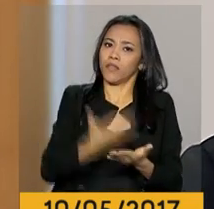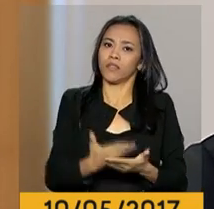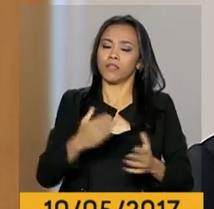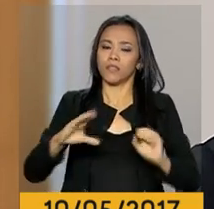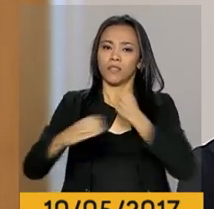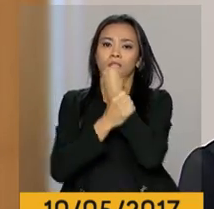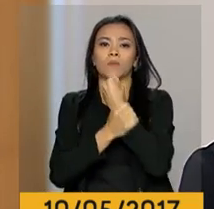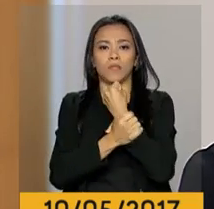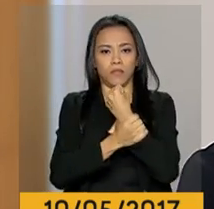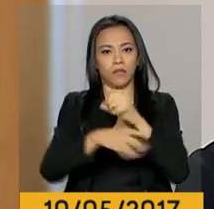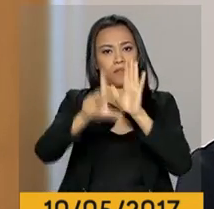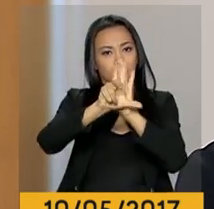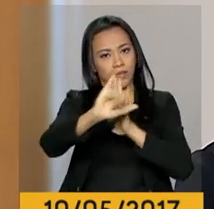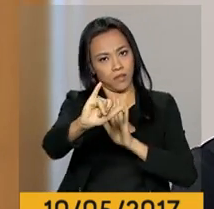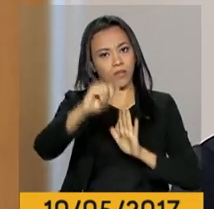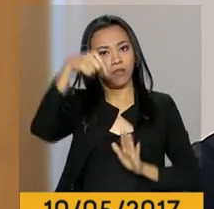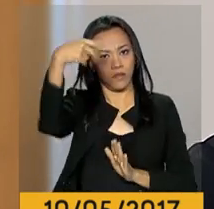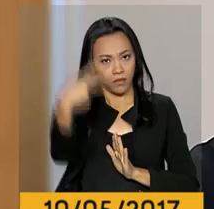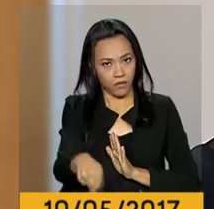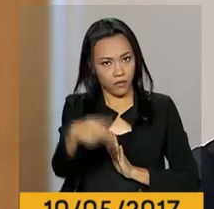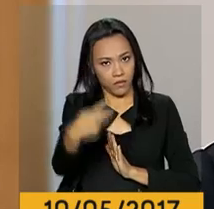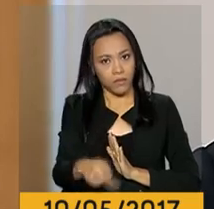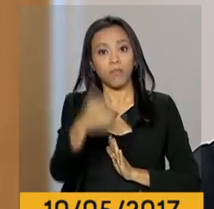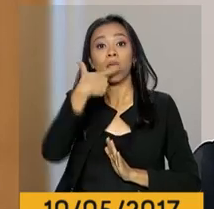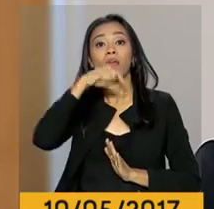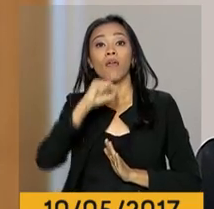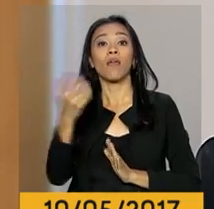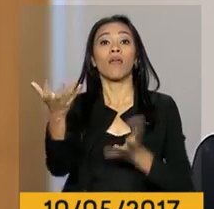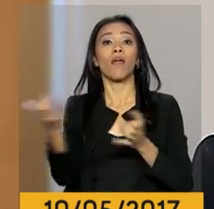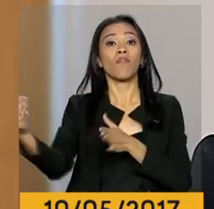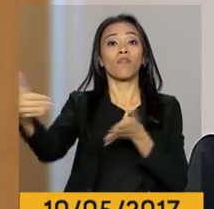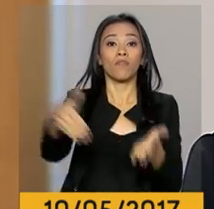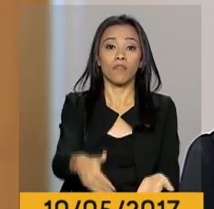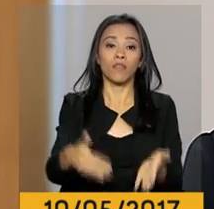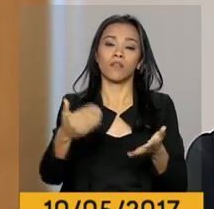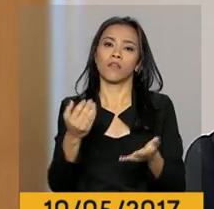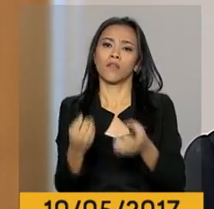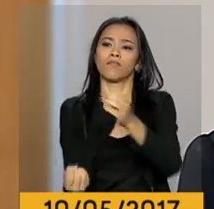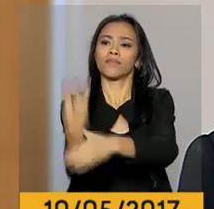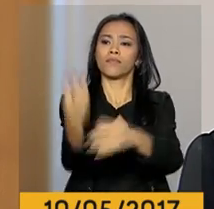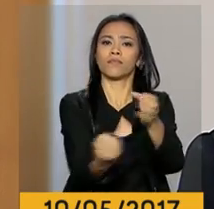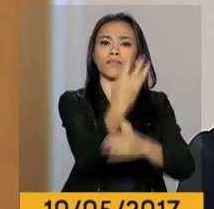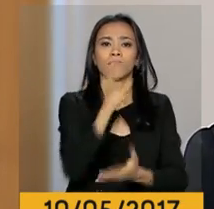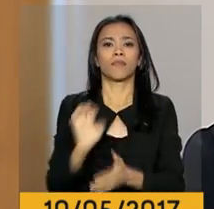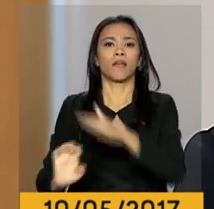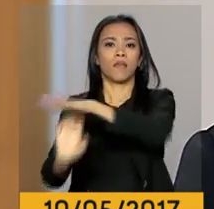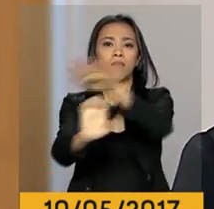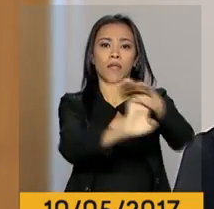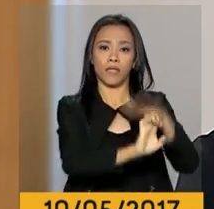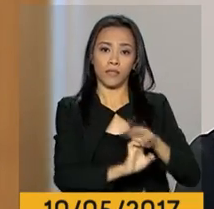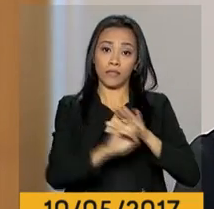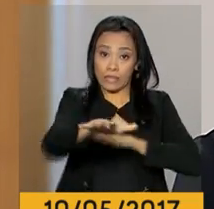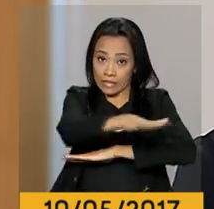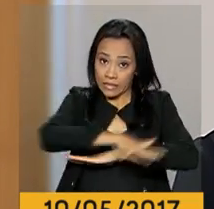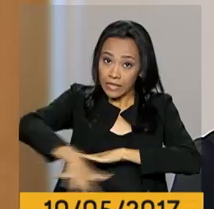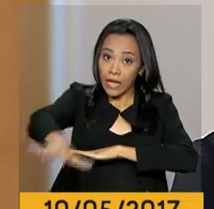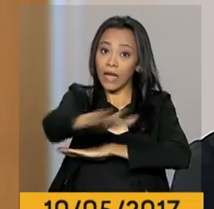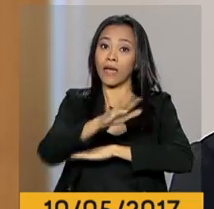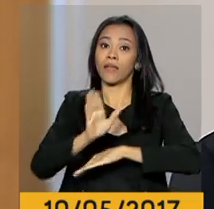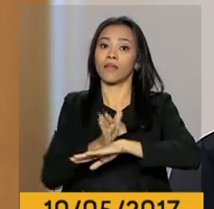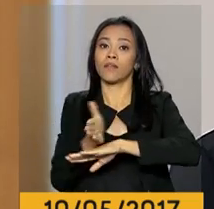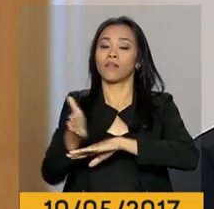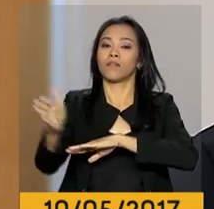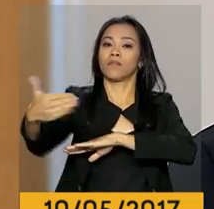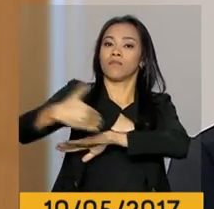conferir segurança jurídica aos investidores do setor portuário e ademais disso Outros tantos temas como